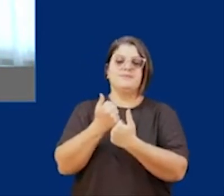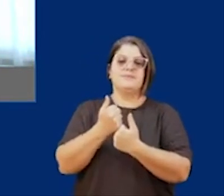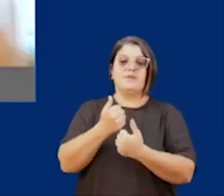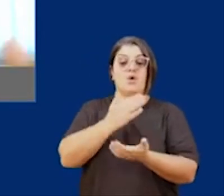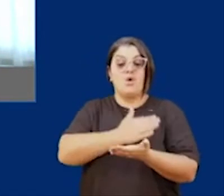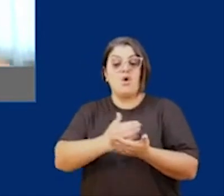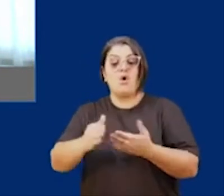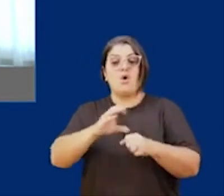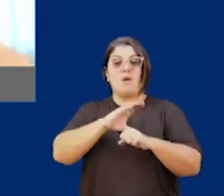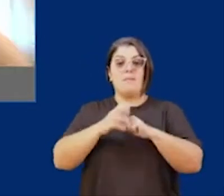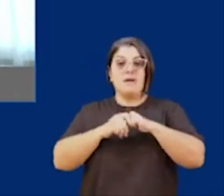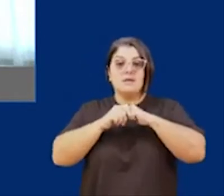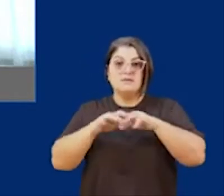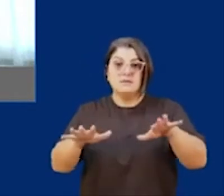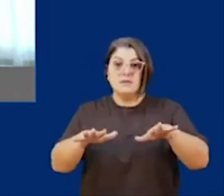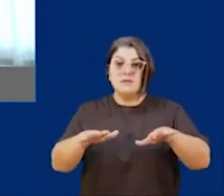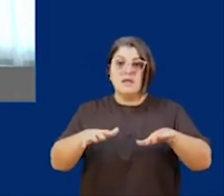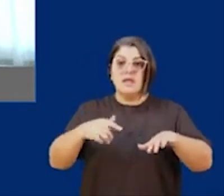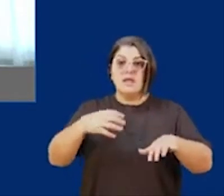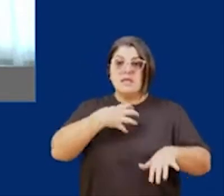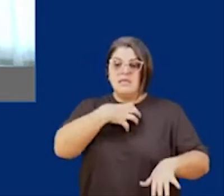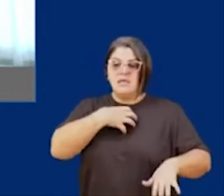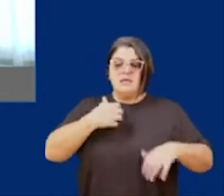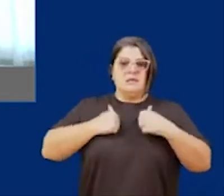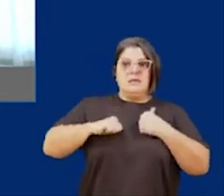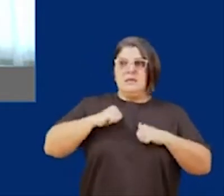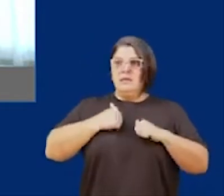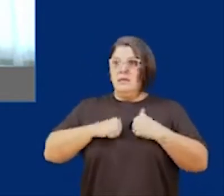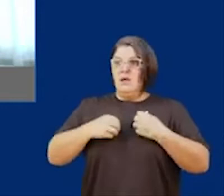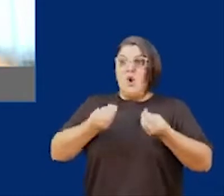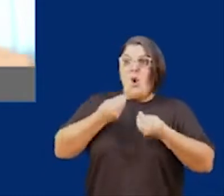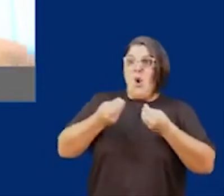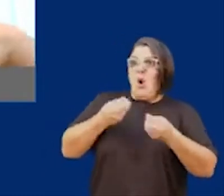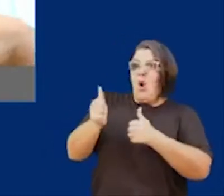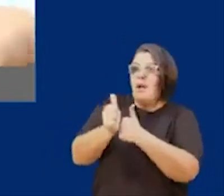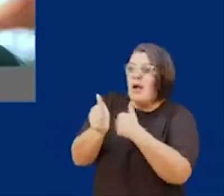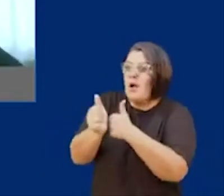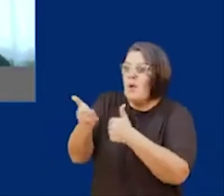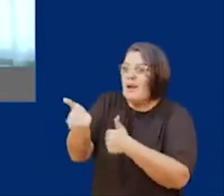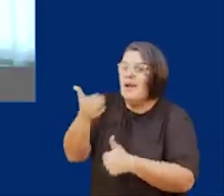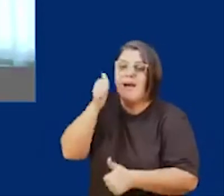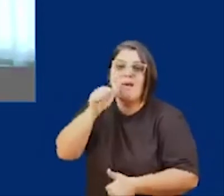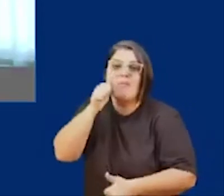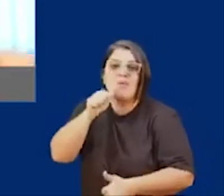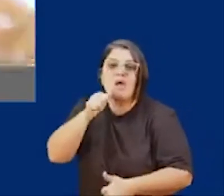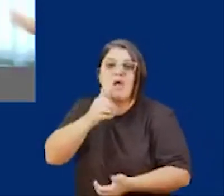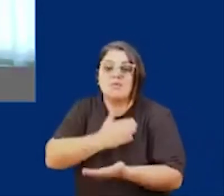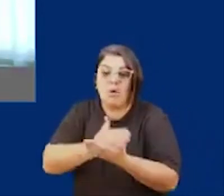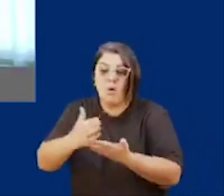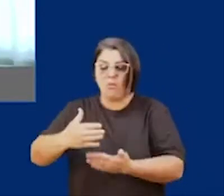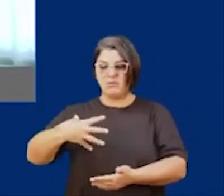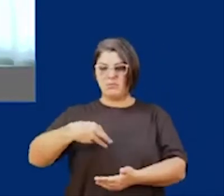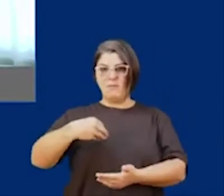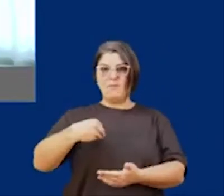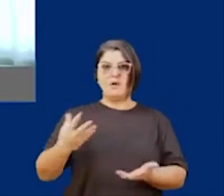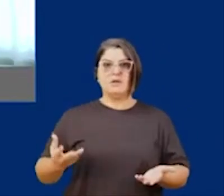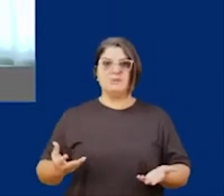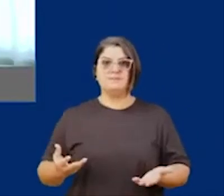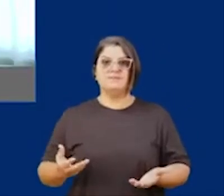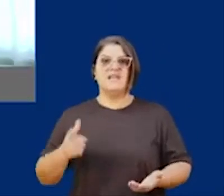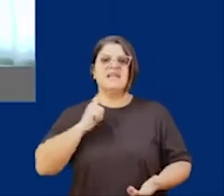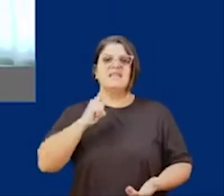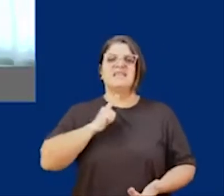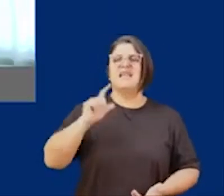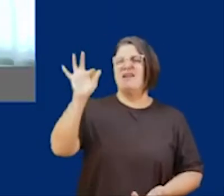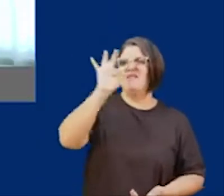no Rio, essa agonia de não conseguir apoiar mulheres que estavam em processo de amamentação. E aí um conjunto de pessoas, de algumas universidades, profissionais de